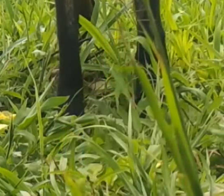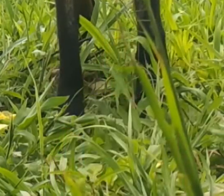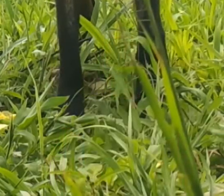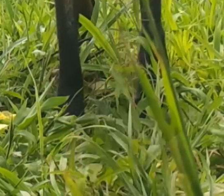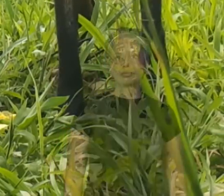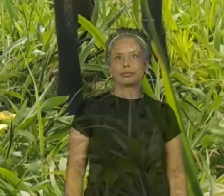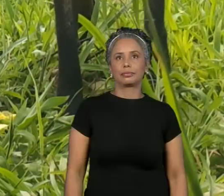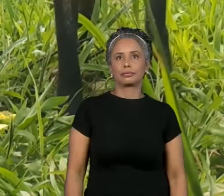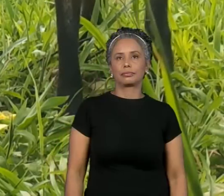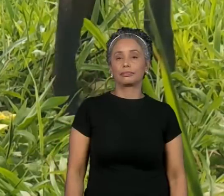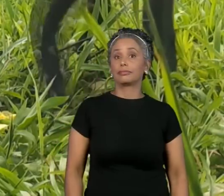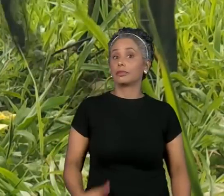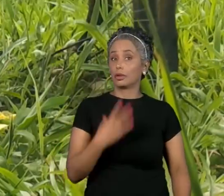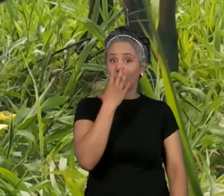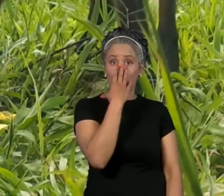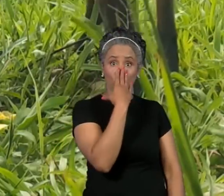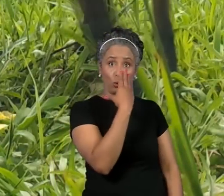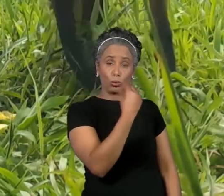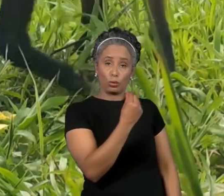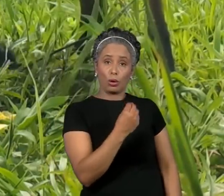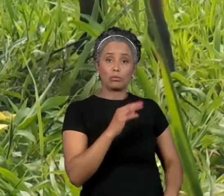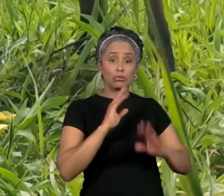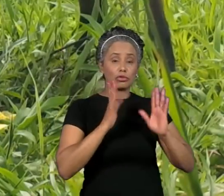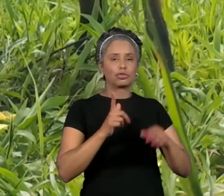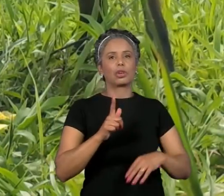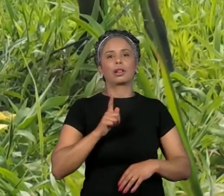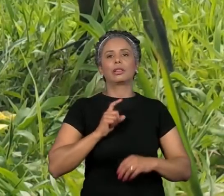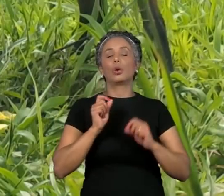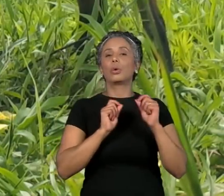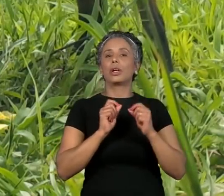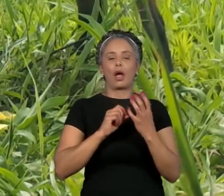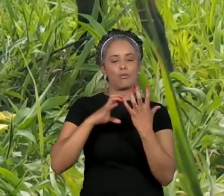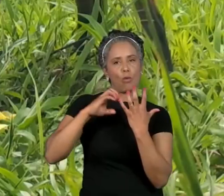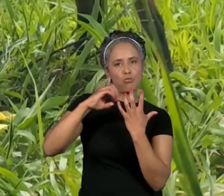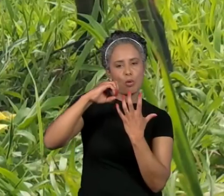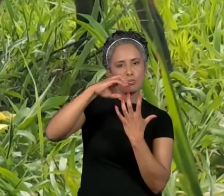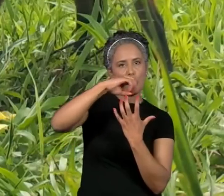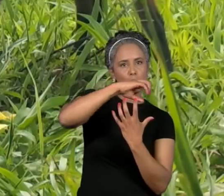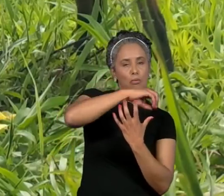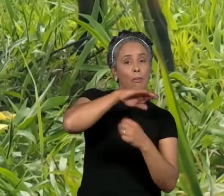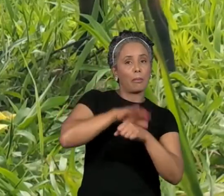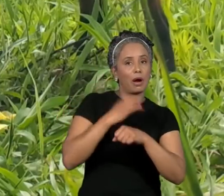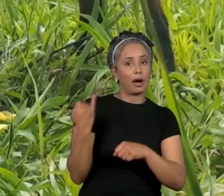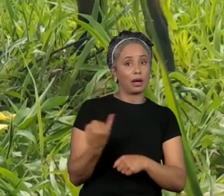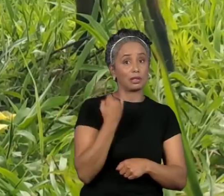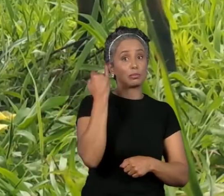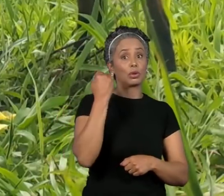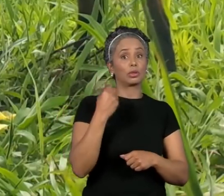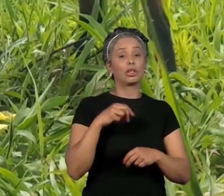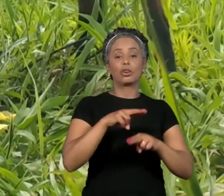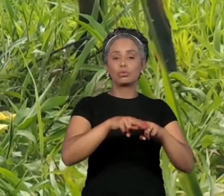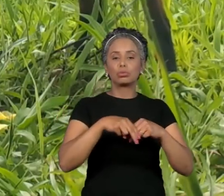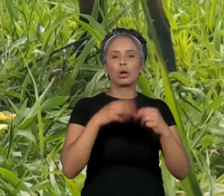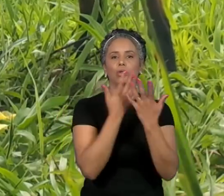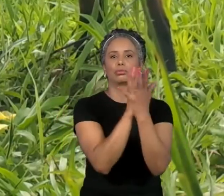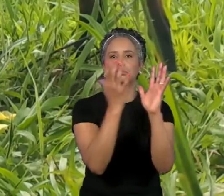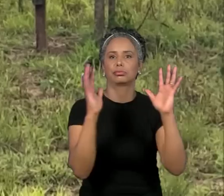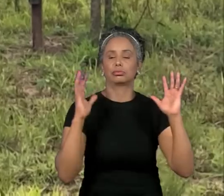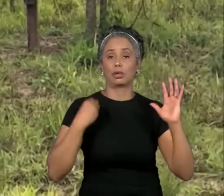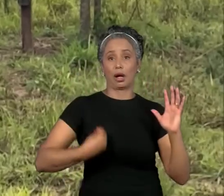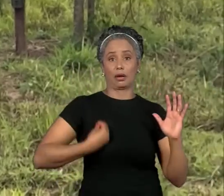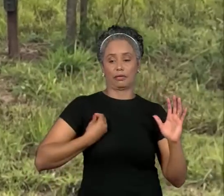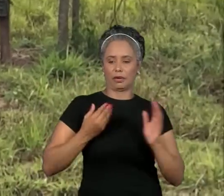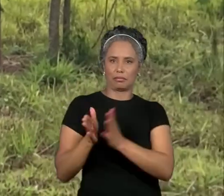O lobo-guará ocupa o topo da cadeia alimentar. É essencial para o equilíbrio ecológico das áreas onde vive. O